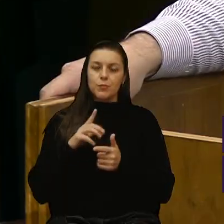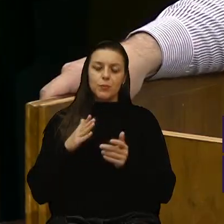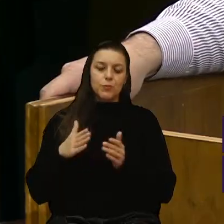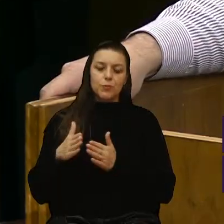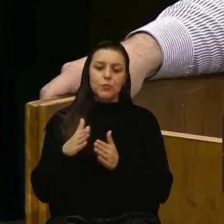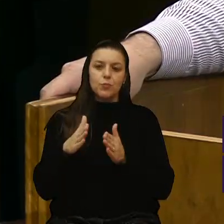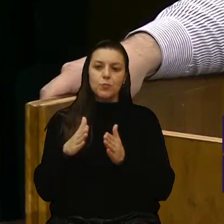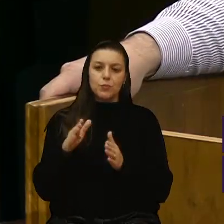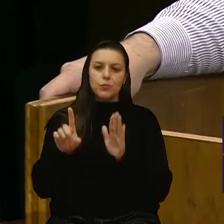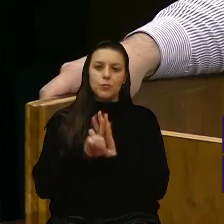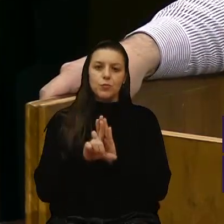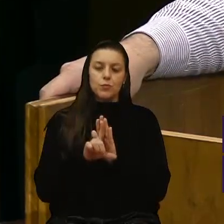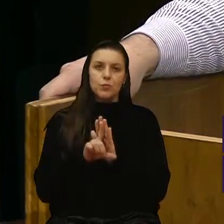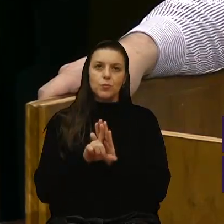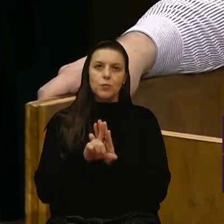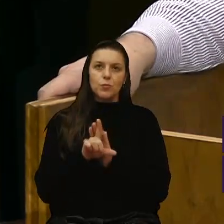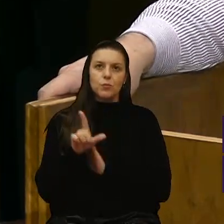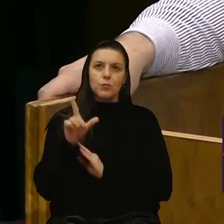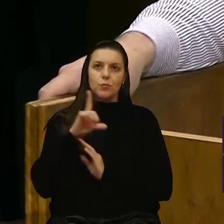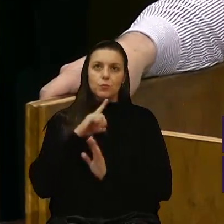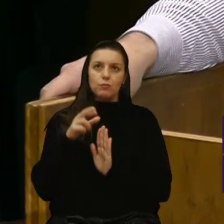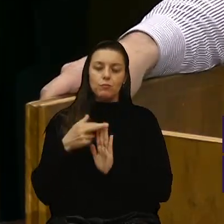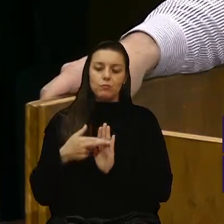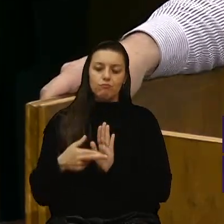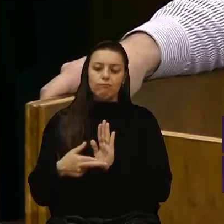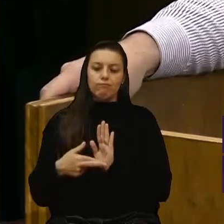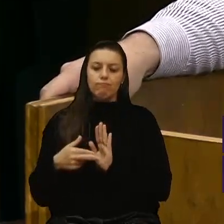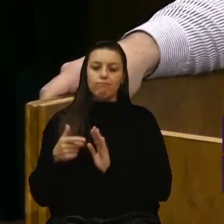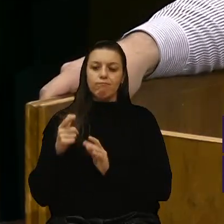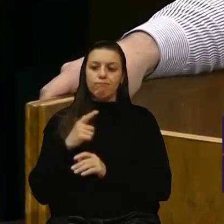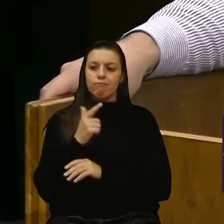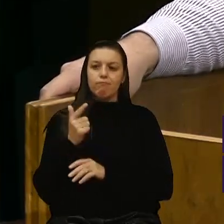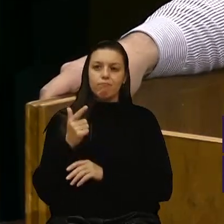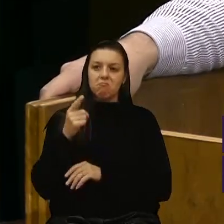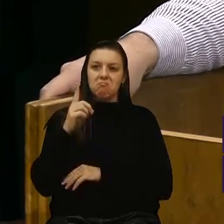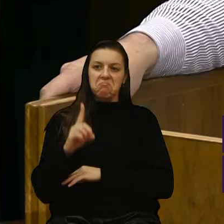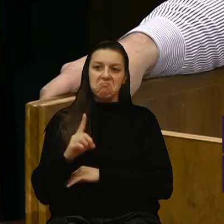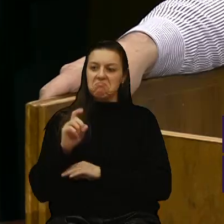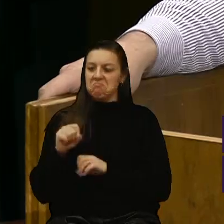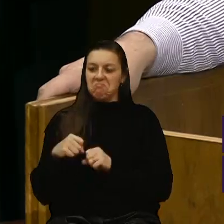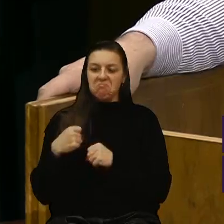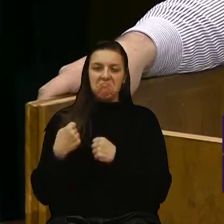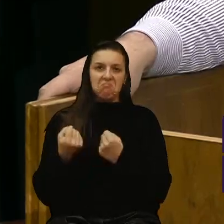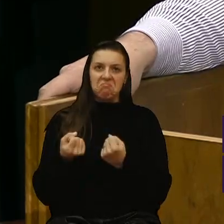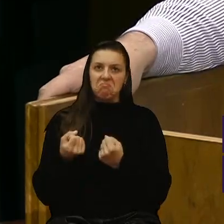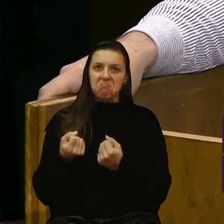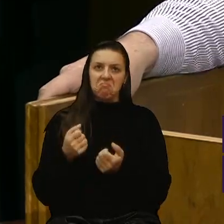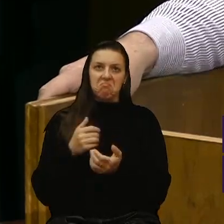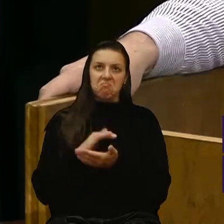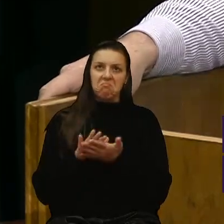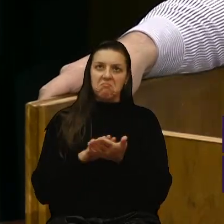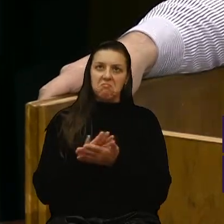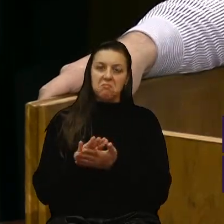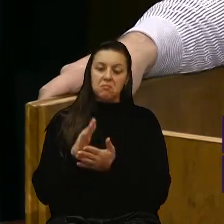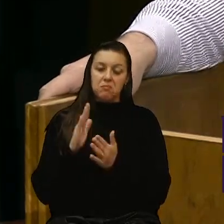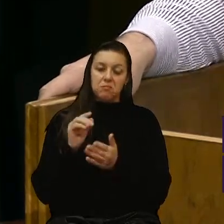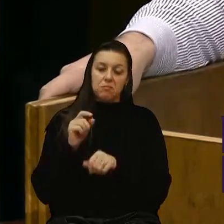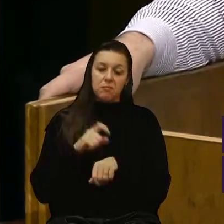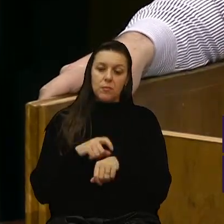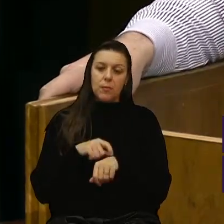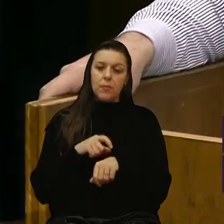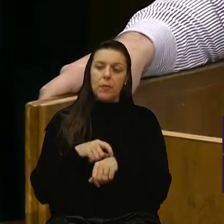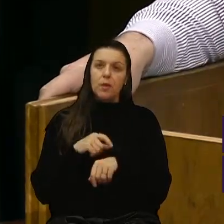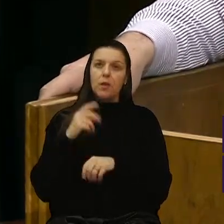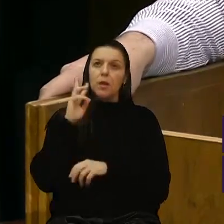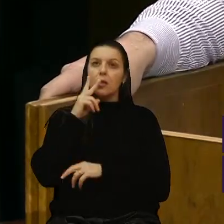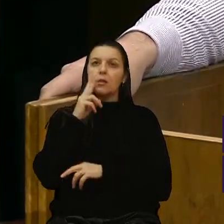ato legal estabelecido do regimento à época, sem direito à ampla defesa, num momento de exceção da